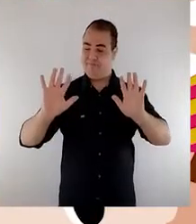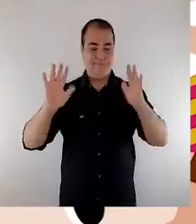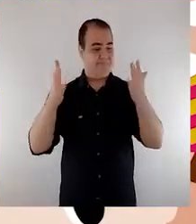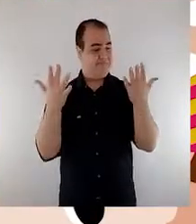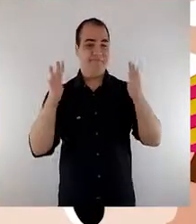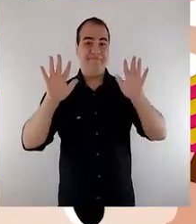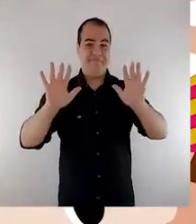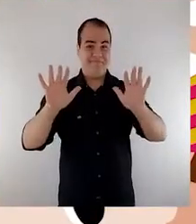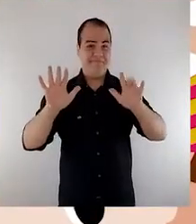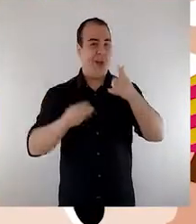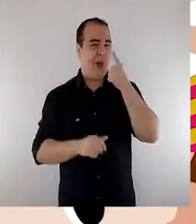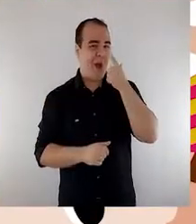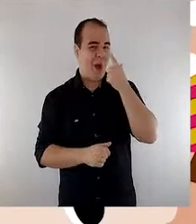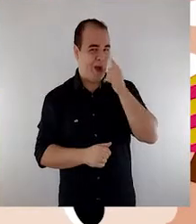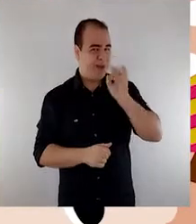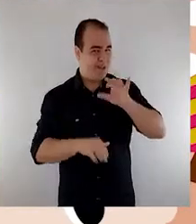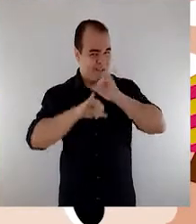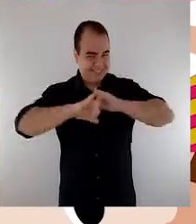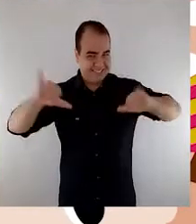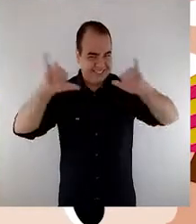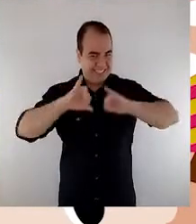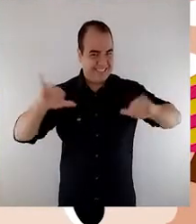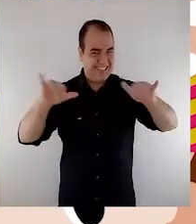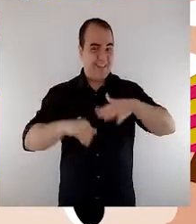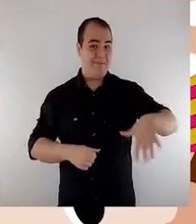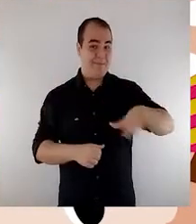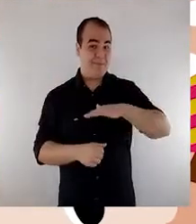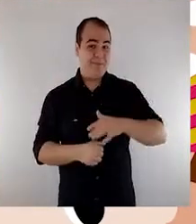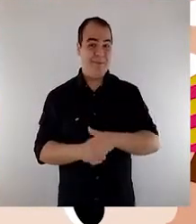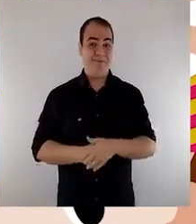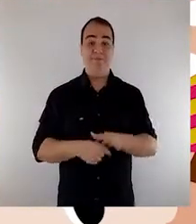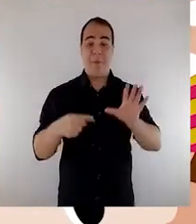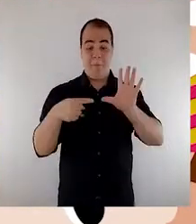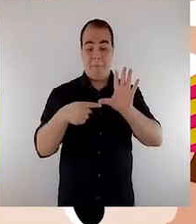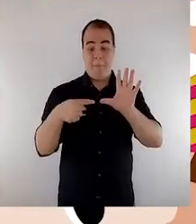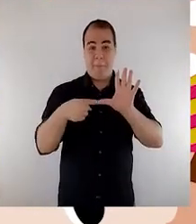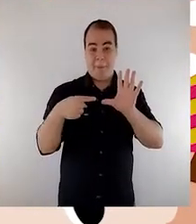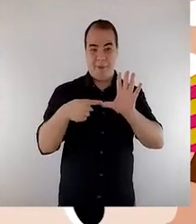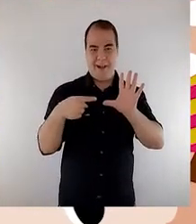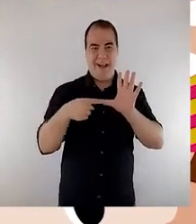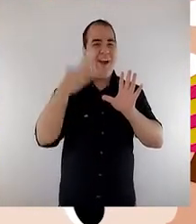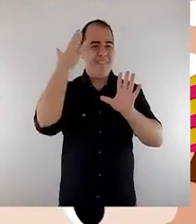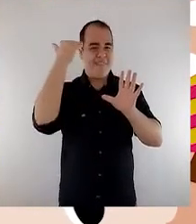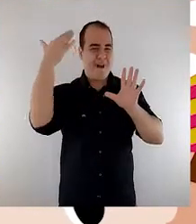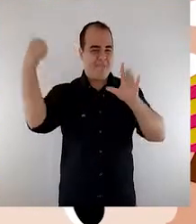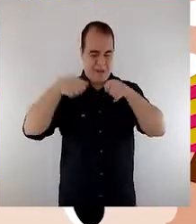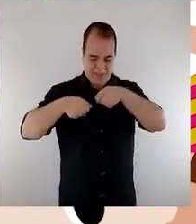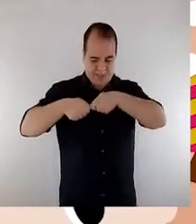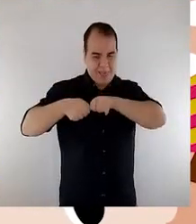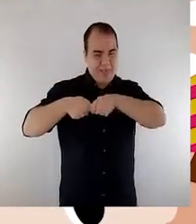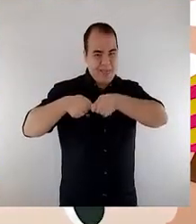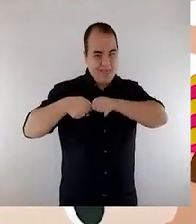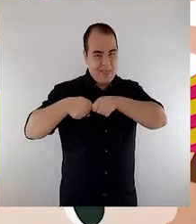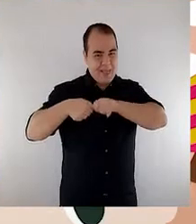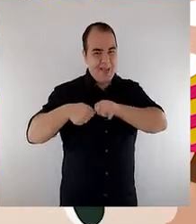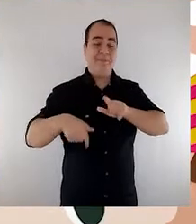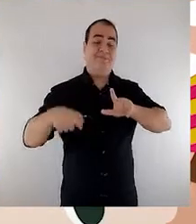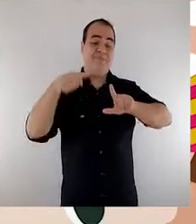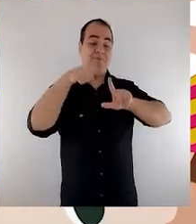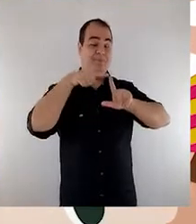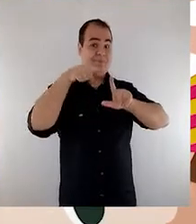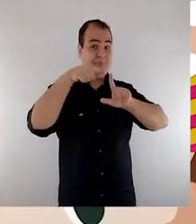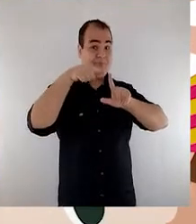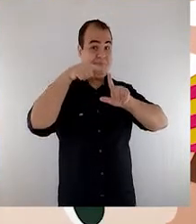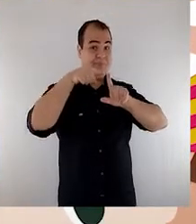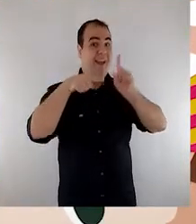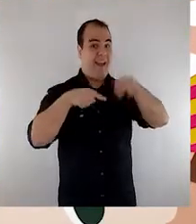aqui? Observe só esse ditado bem popular. Dedo 1, polegar, famoso mata-piolho. Dedo